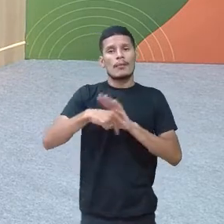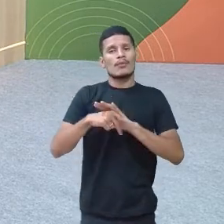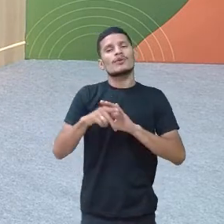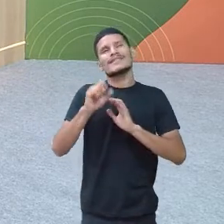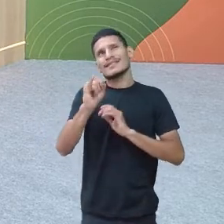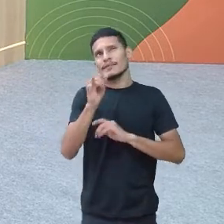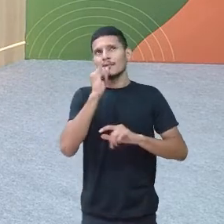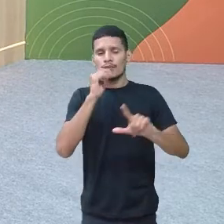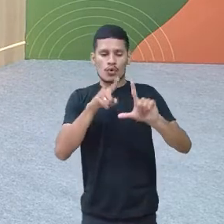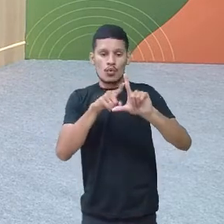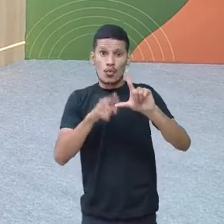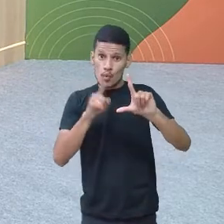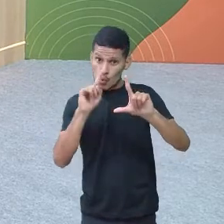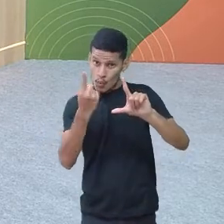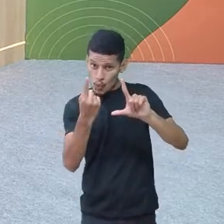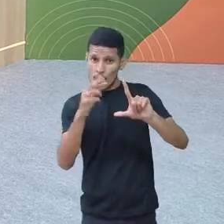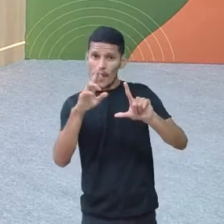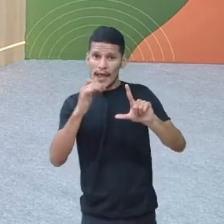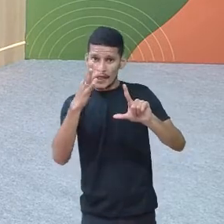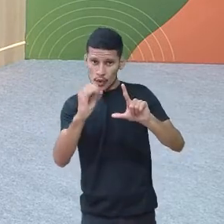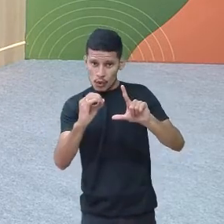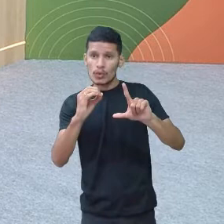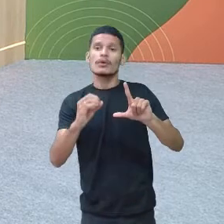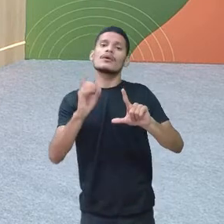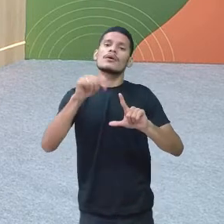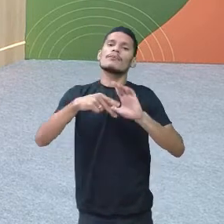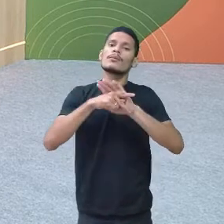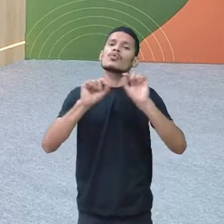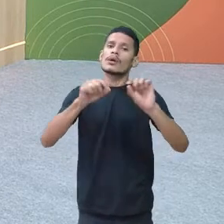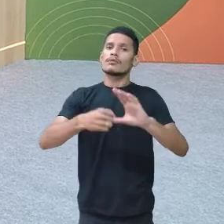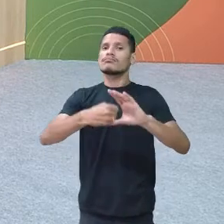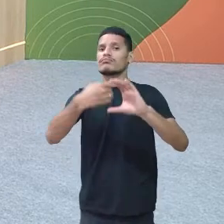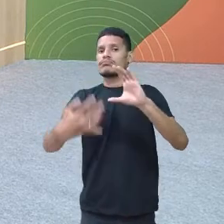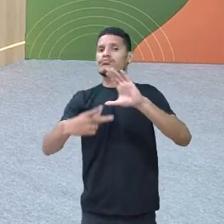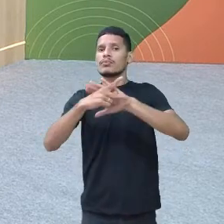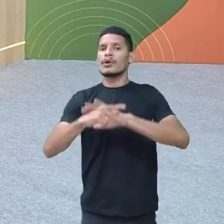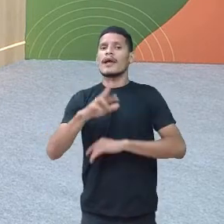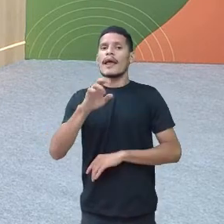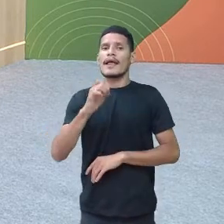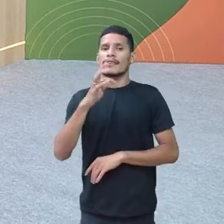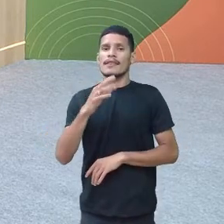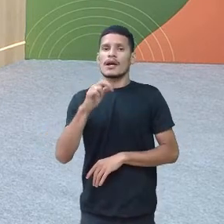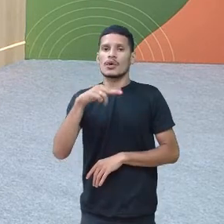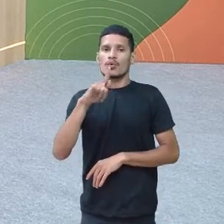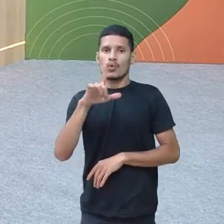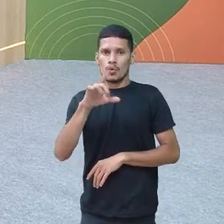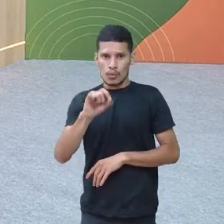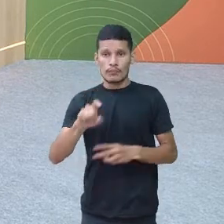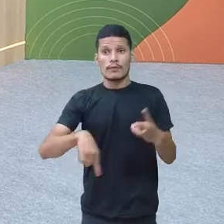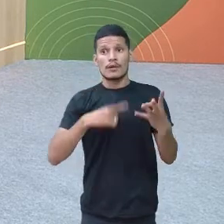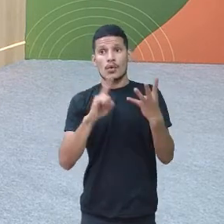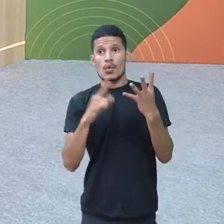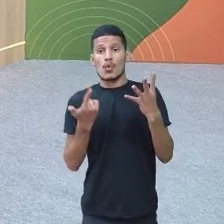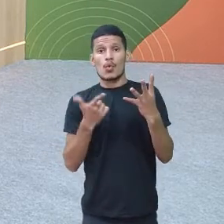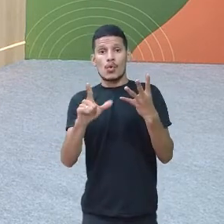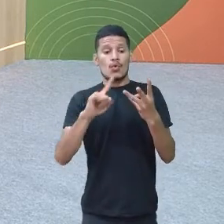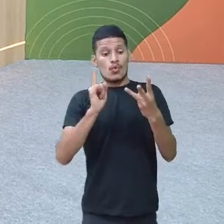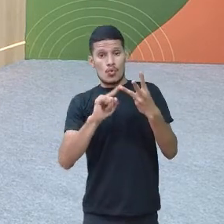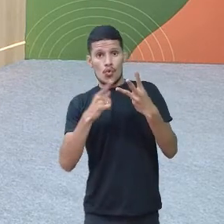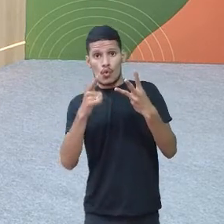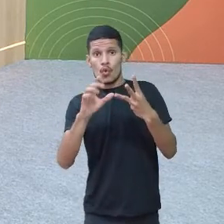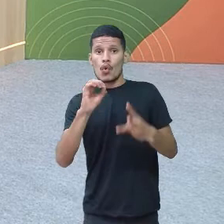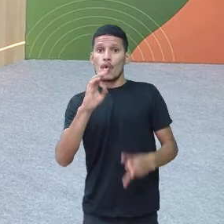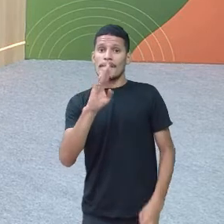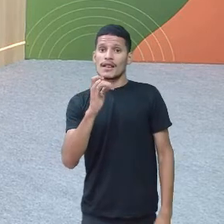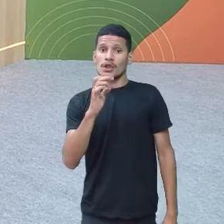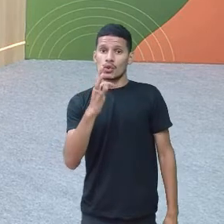Se tiver um ângulo reto, ó, a gente vai classificar como triângulo retângulo, né? E se tiver um ângulo